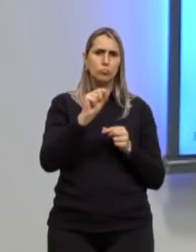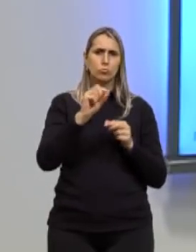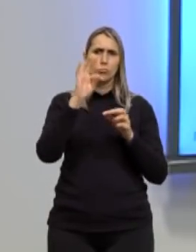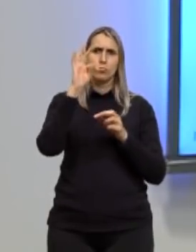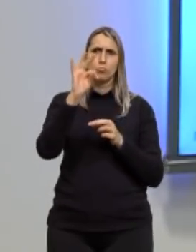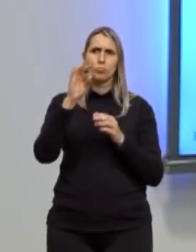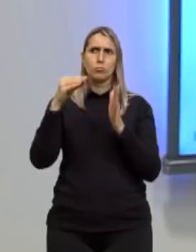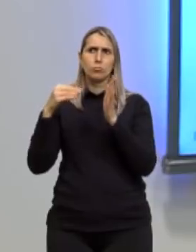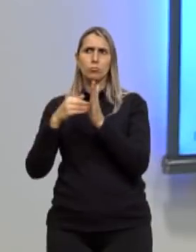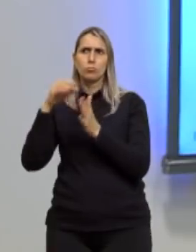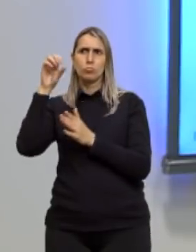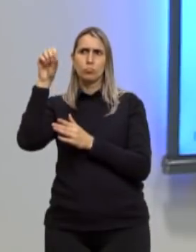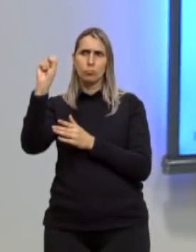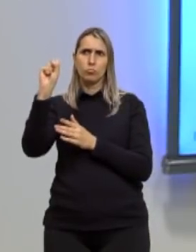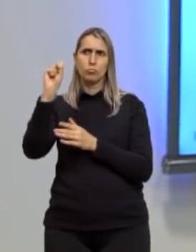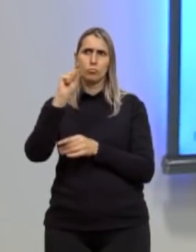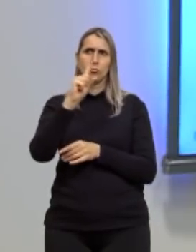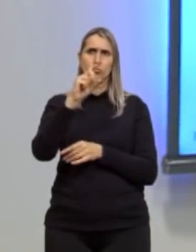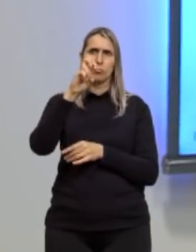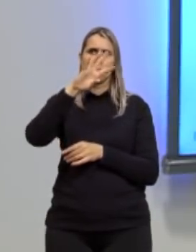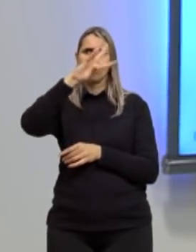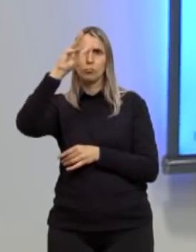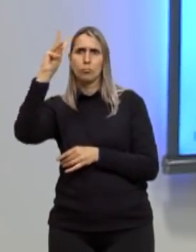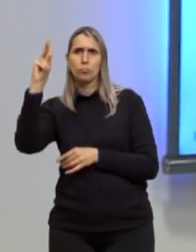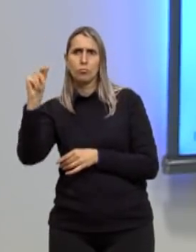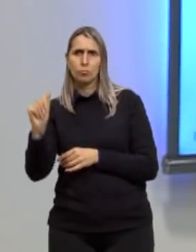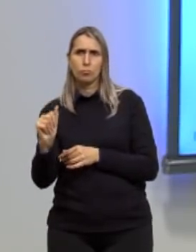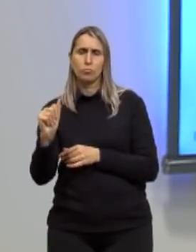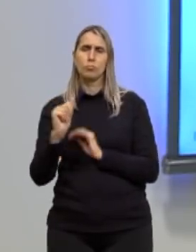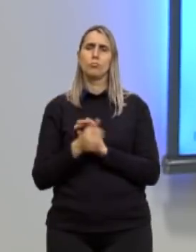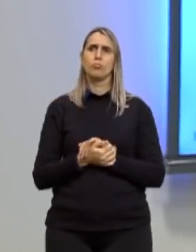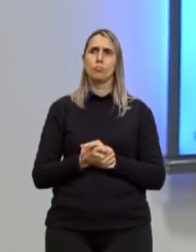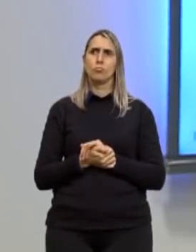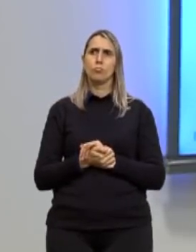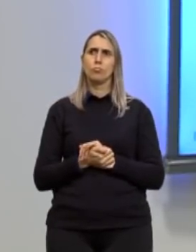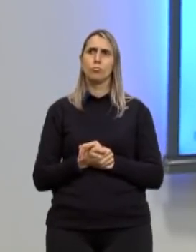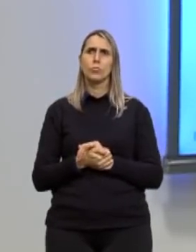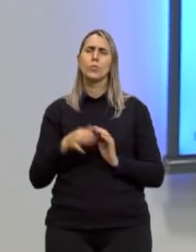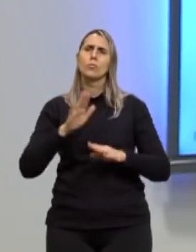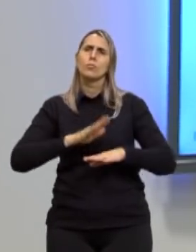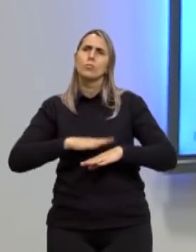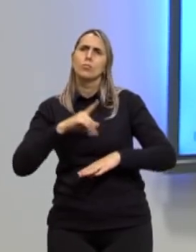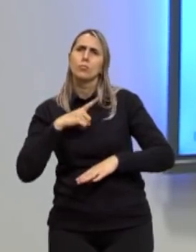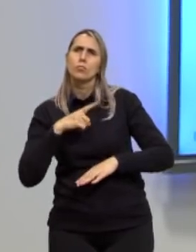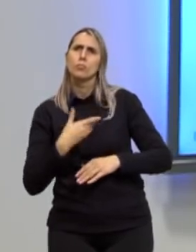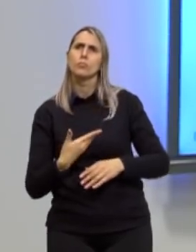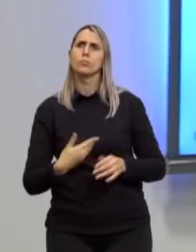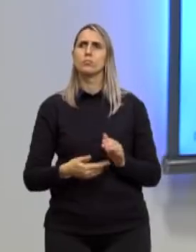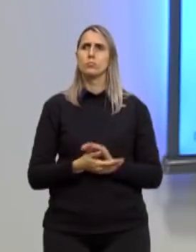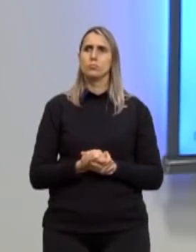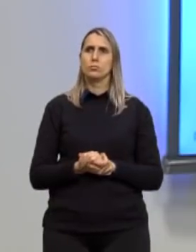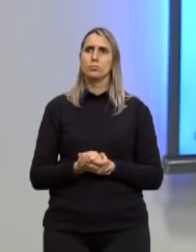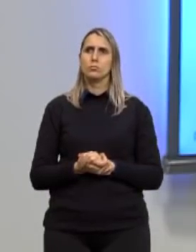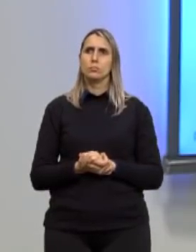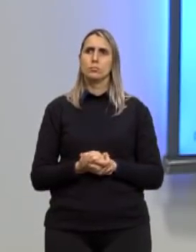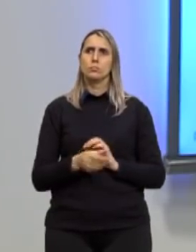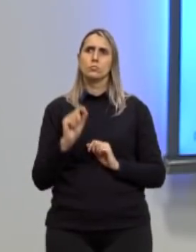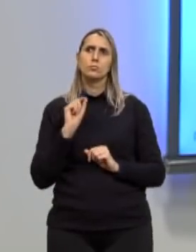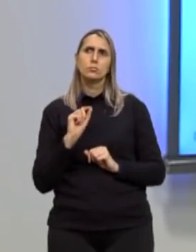até o ponto essa era um 150 milhões é a que mais nós temos que